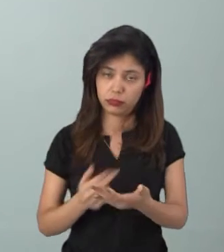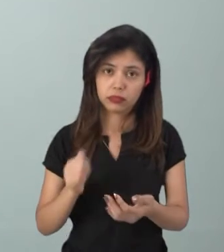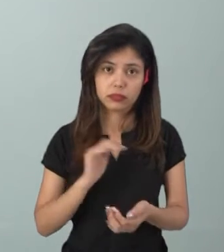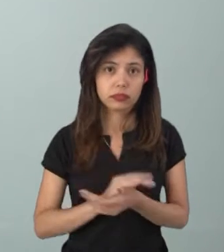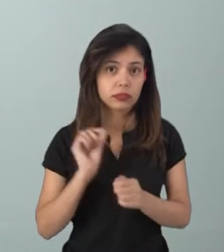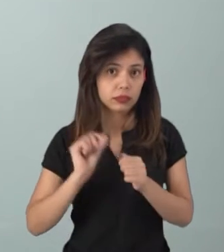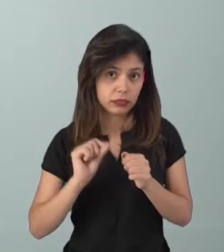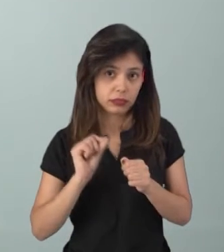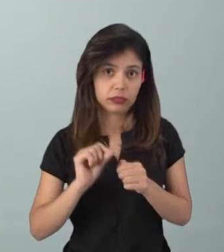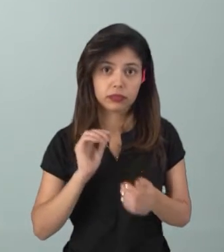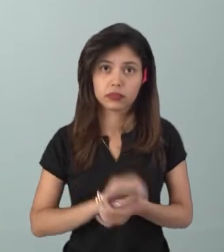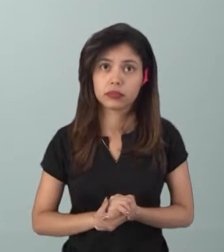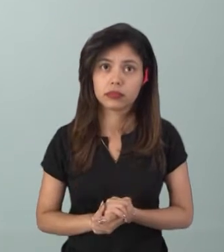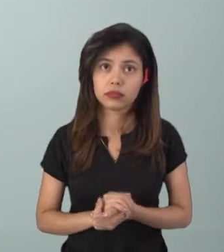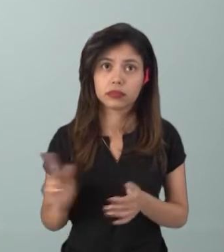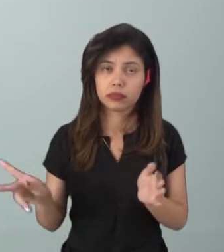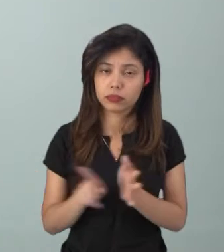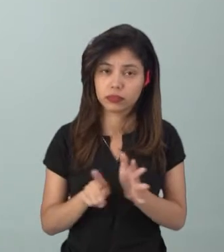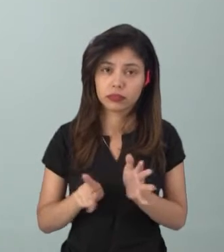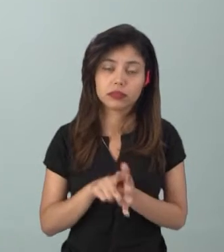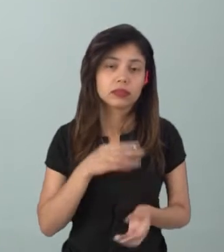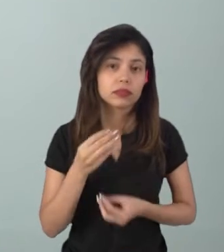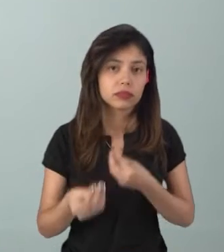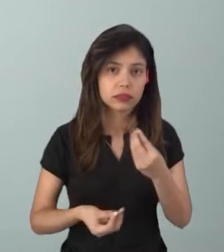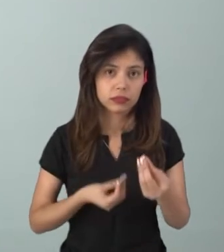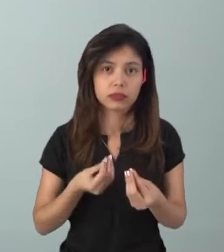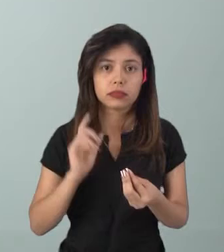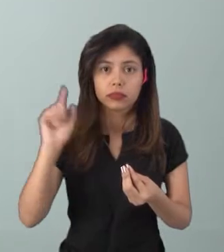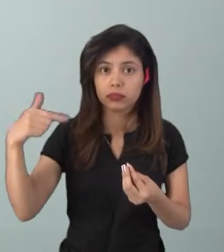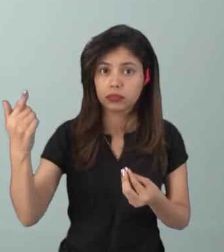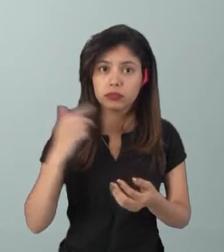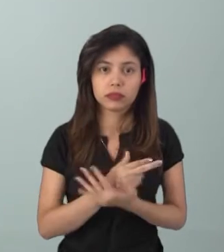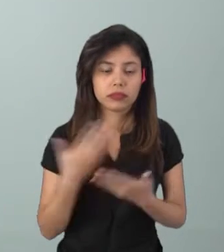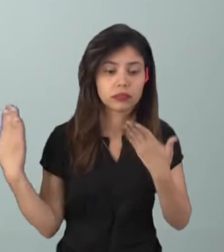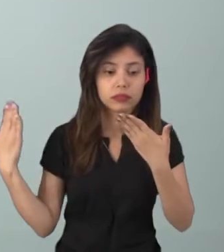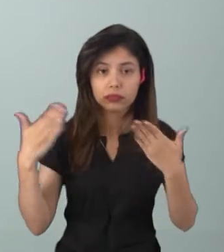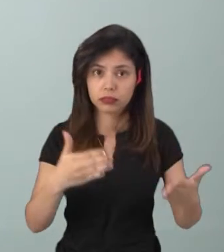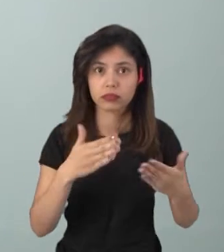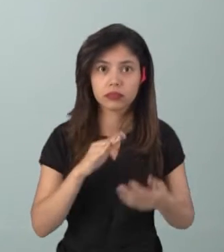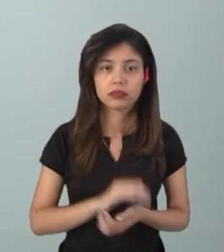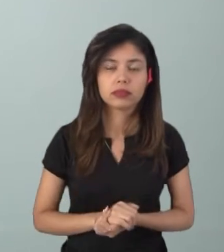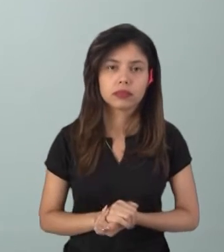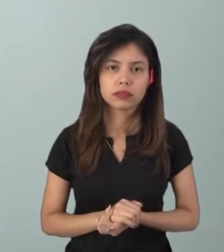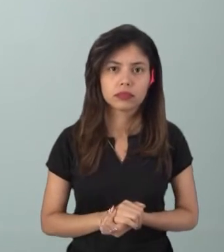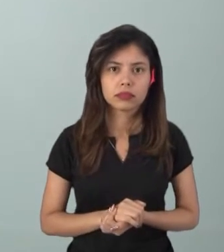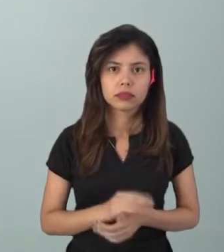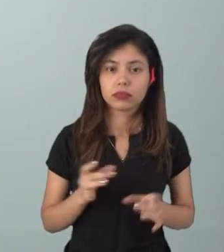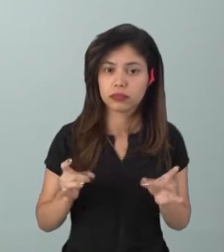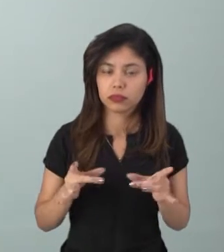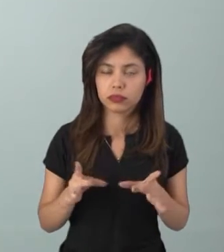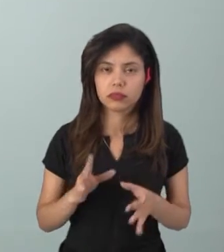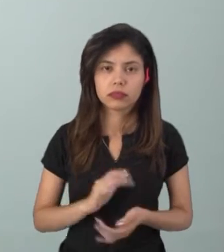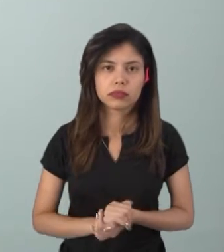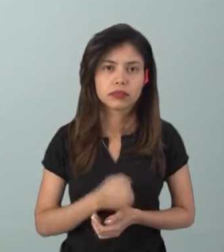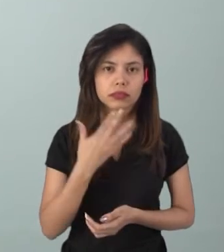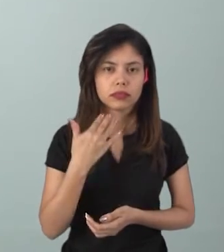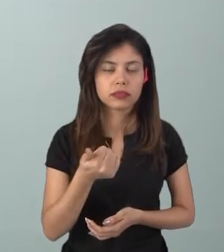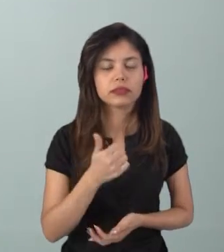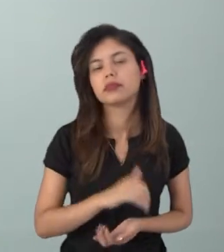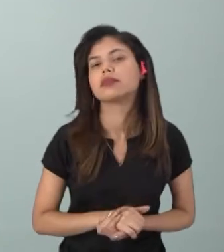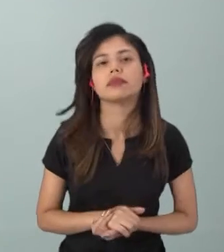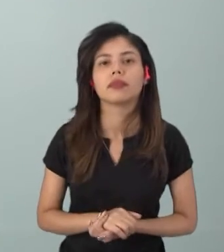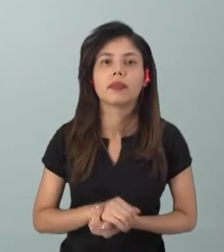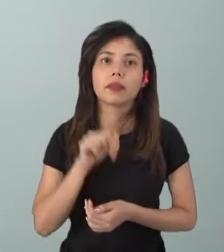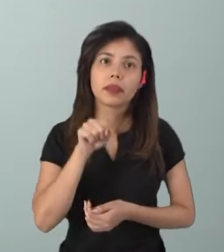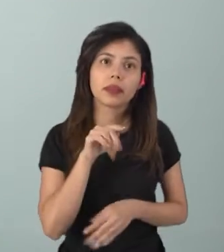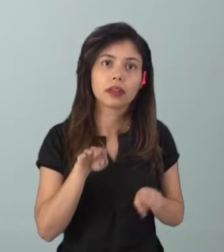eram feitas exclusivamente com outros objetivos, com objetivos comerciais. Tá bom? E